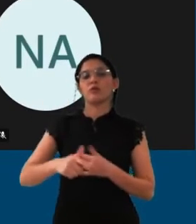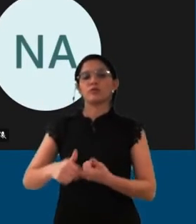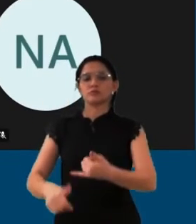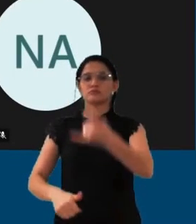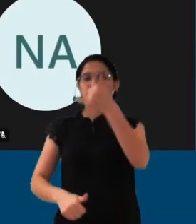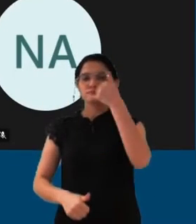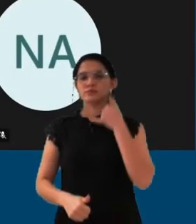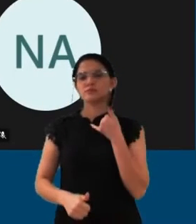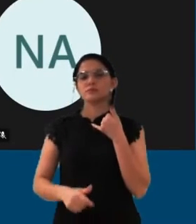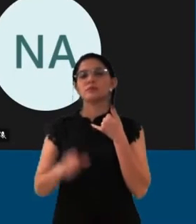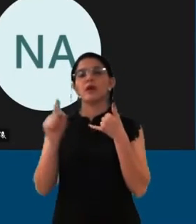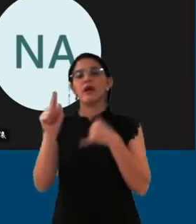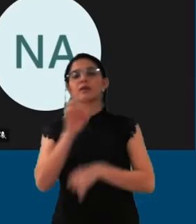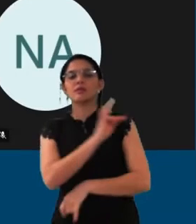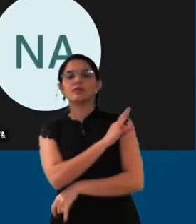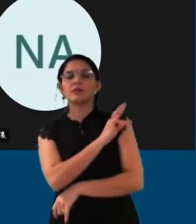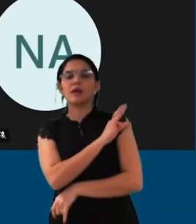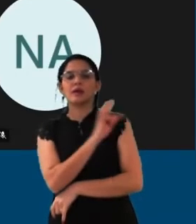técnico,